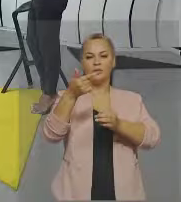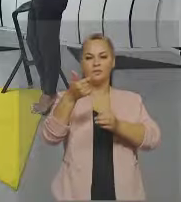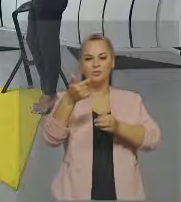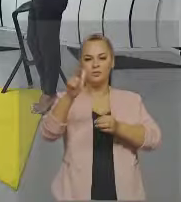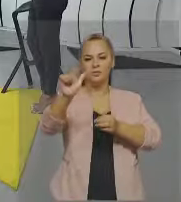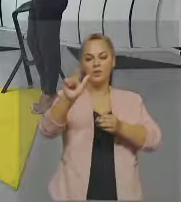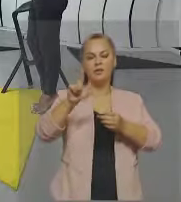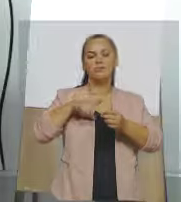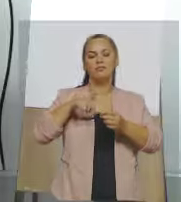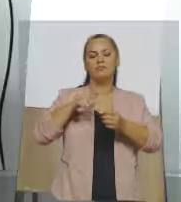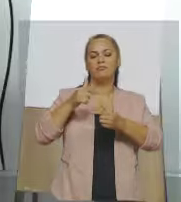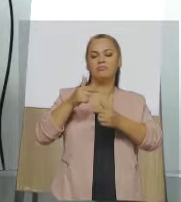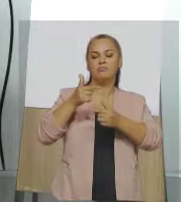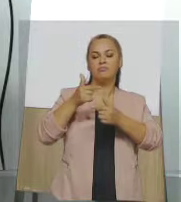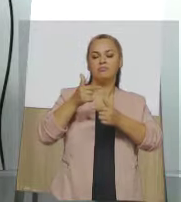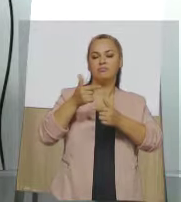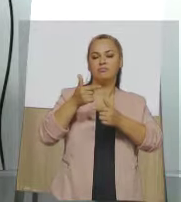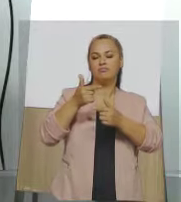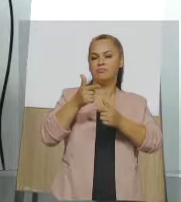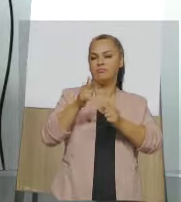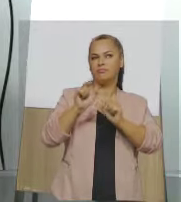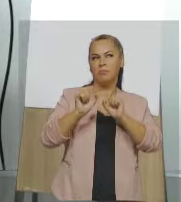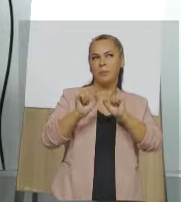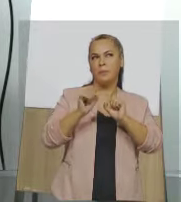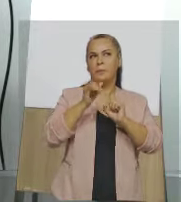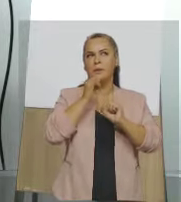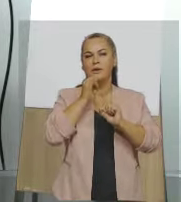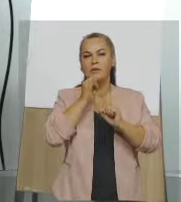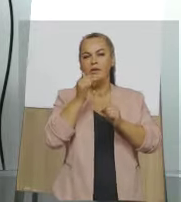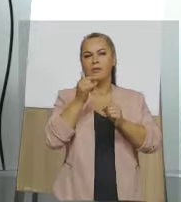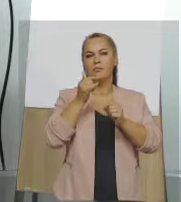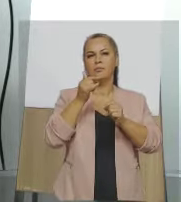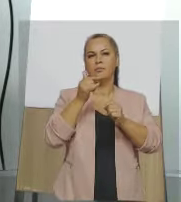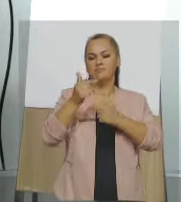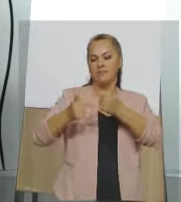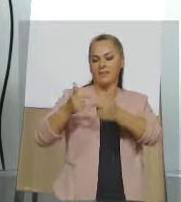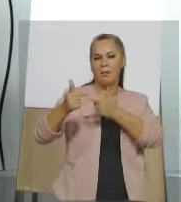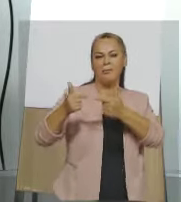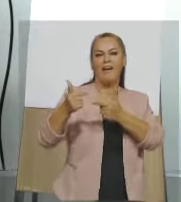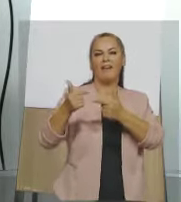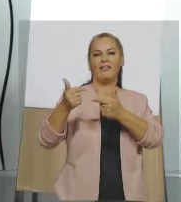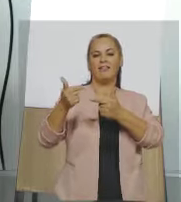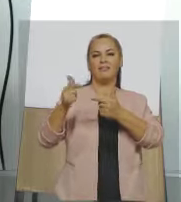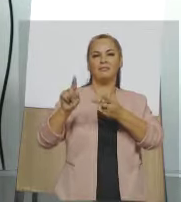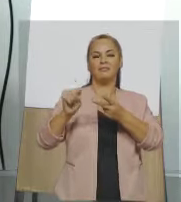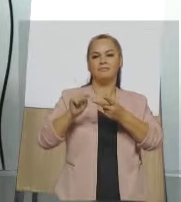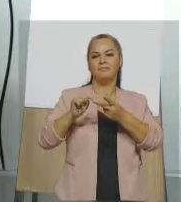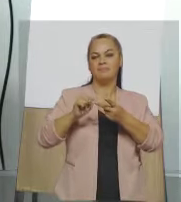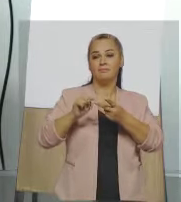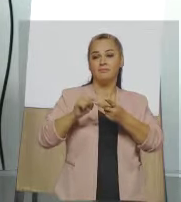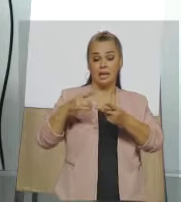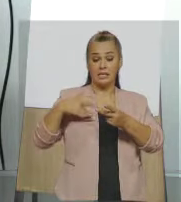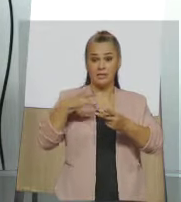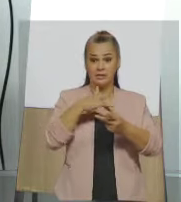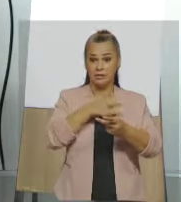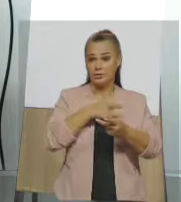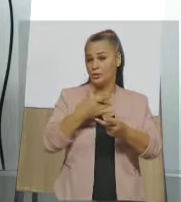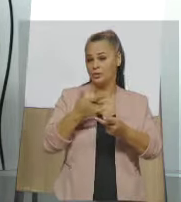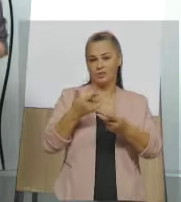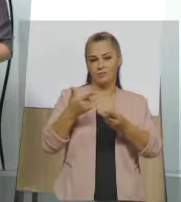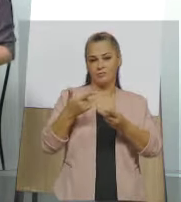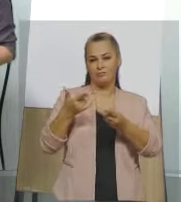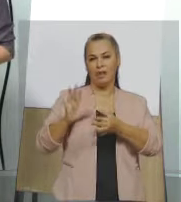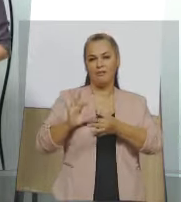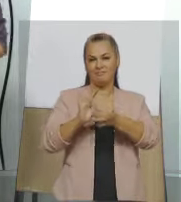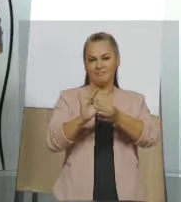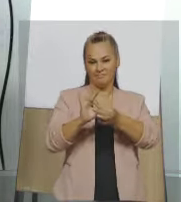acesso ao trabalho, o acesso aos direitos, acesso à saúde e por aí vai, né? Então,